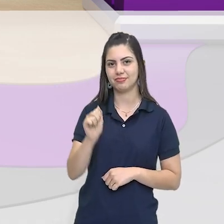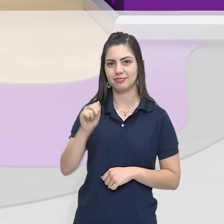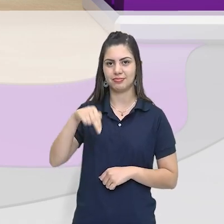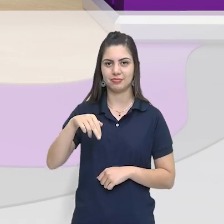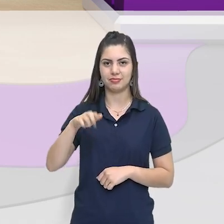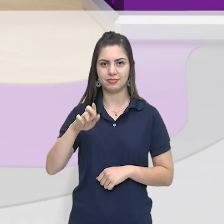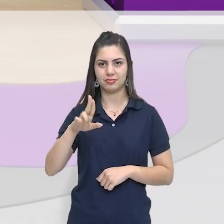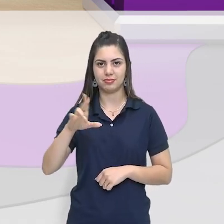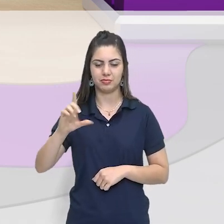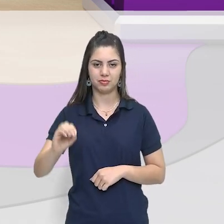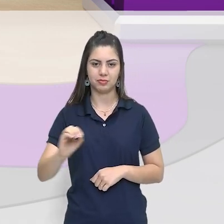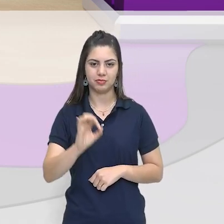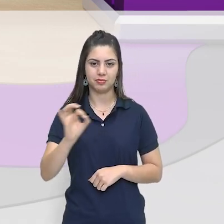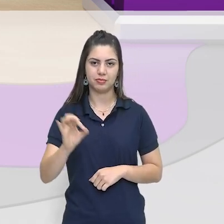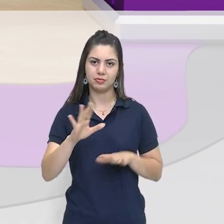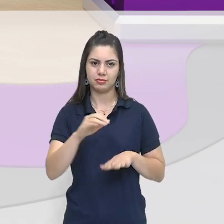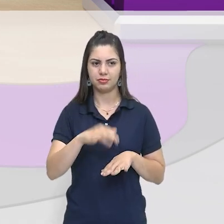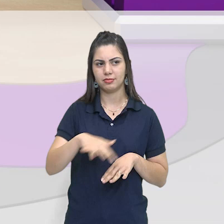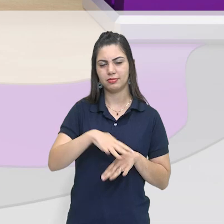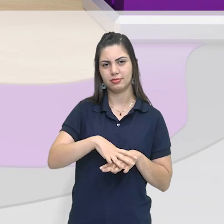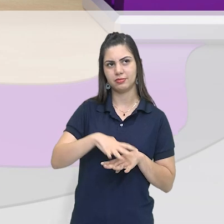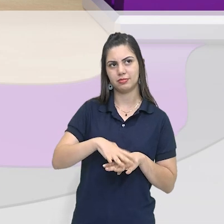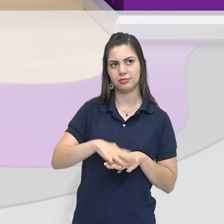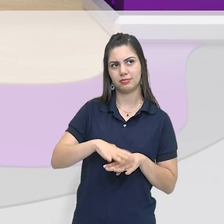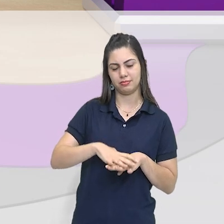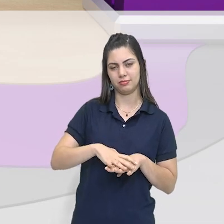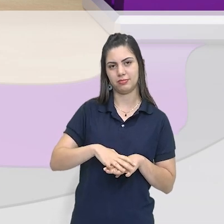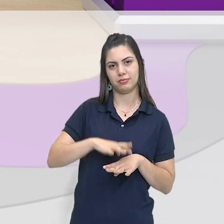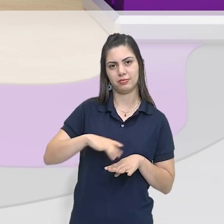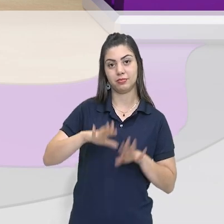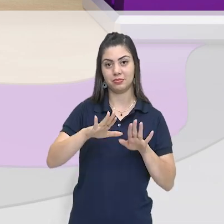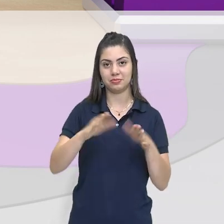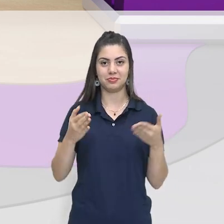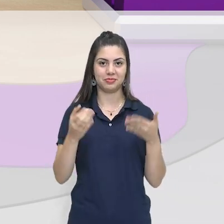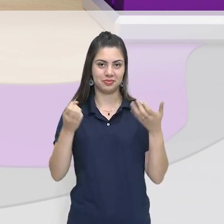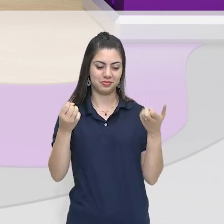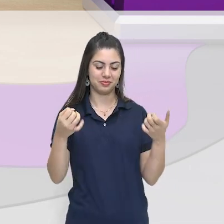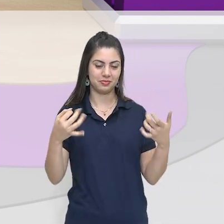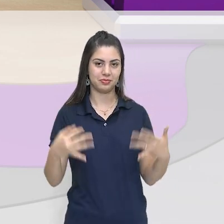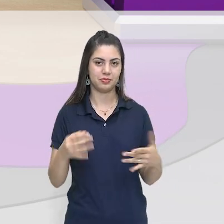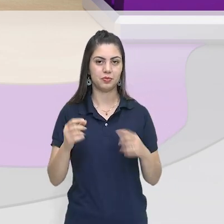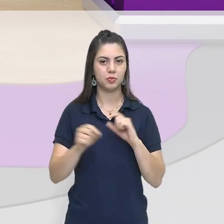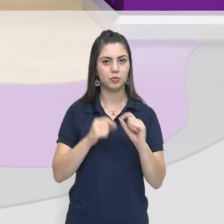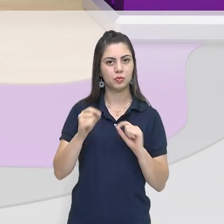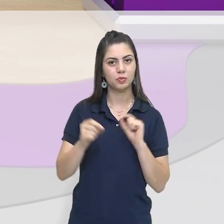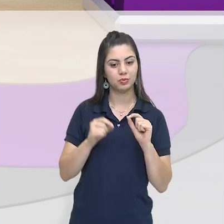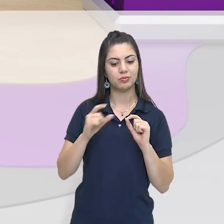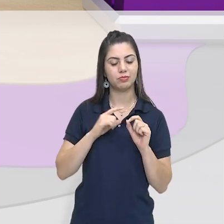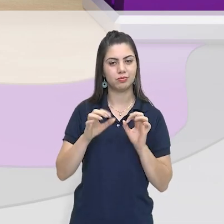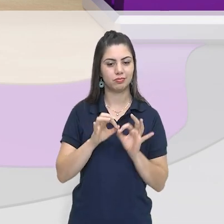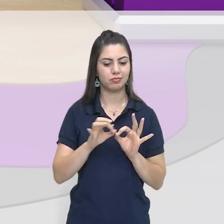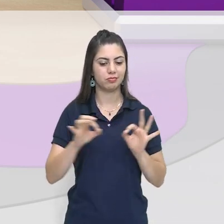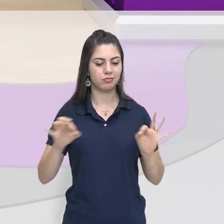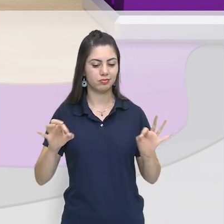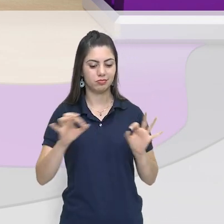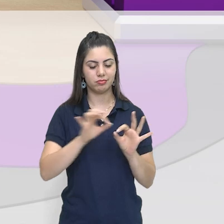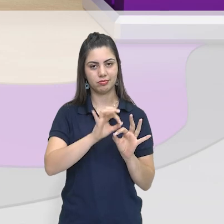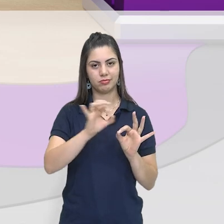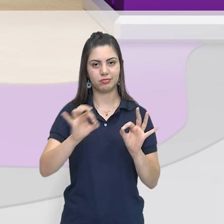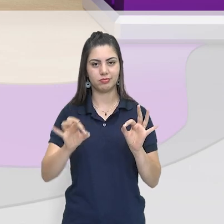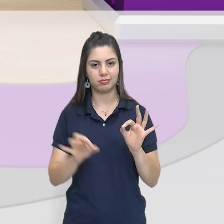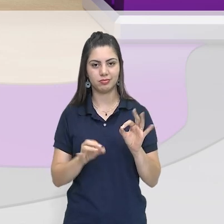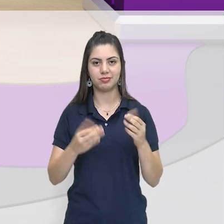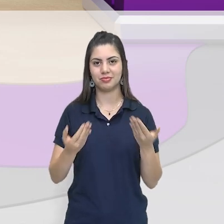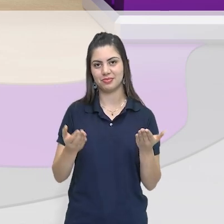ângulo, não necessariamente na matemática, mas hoje você vai entender que ângulo tem medida e que sim, ele